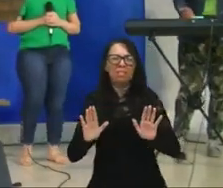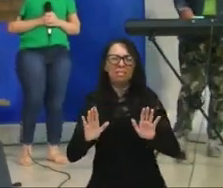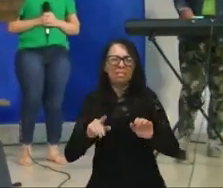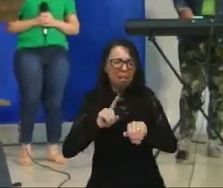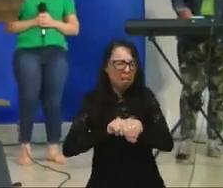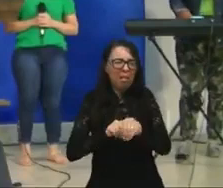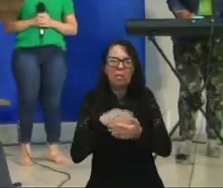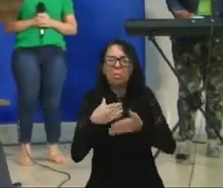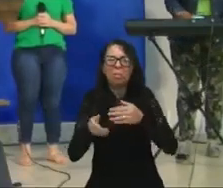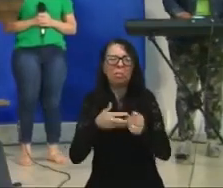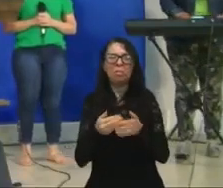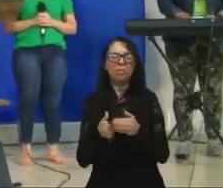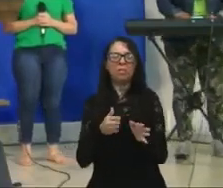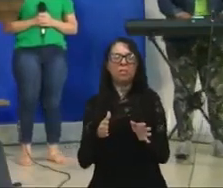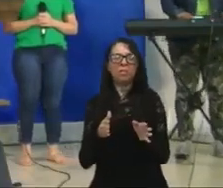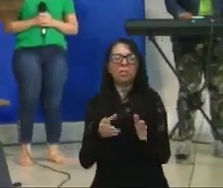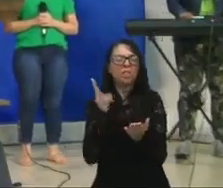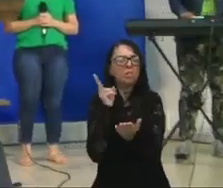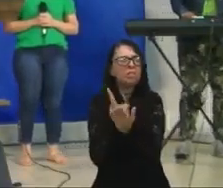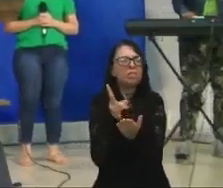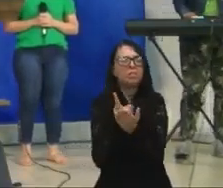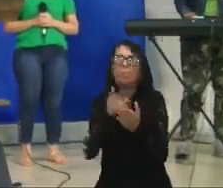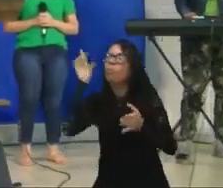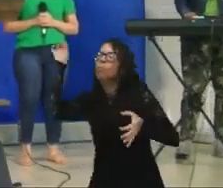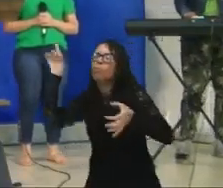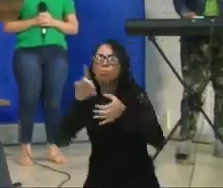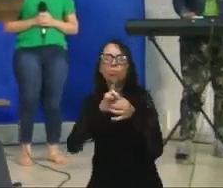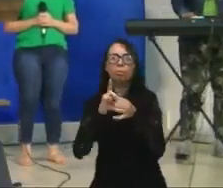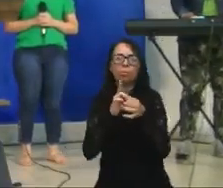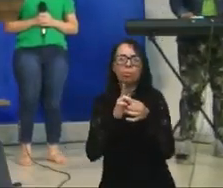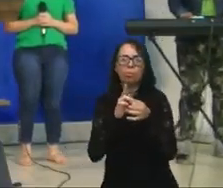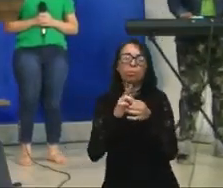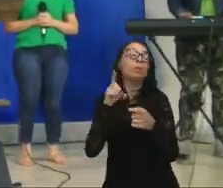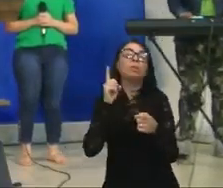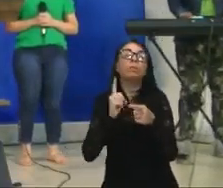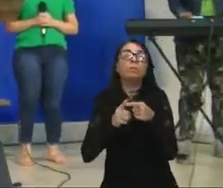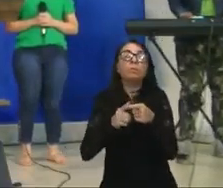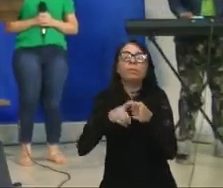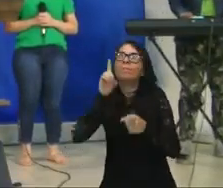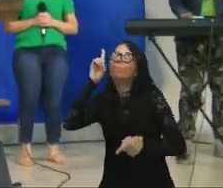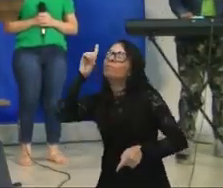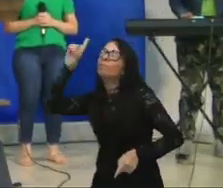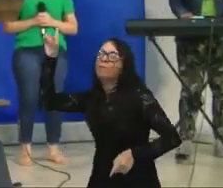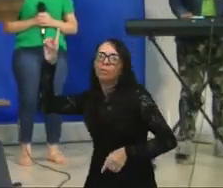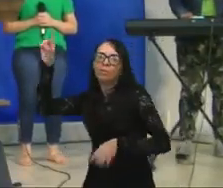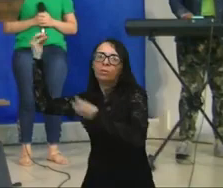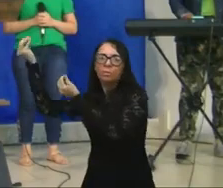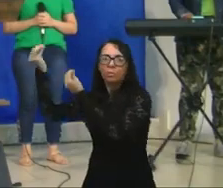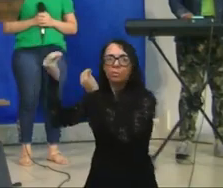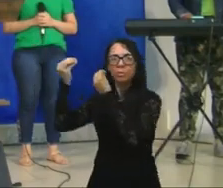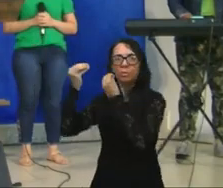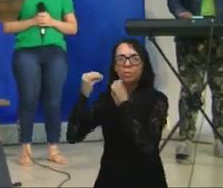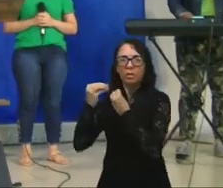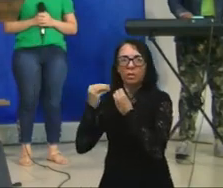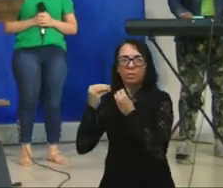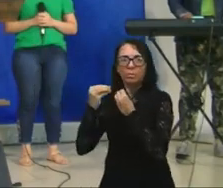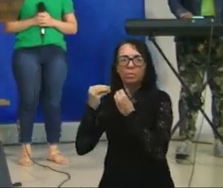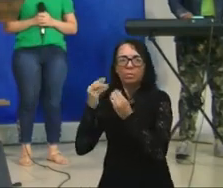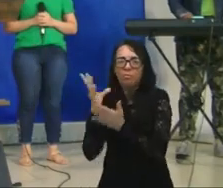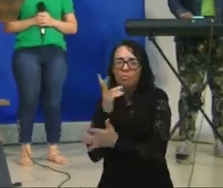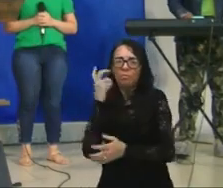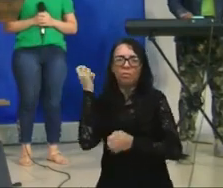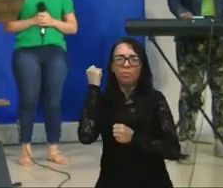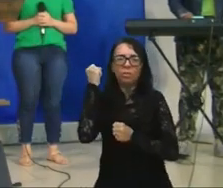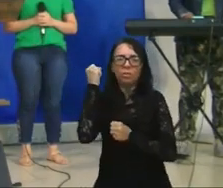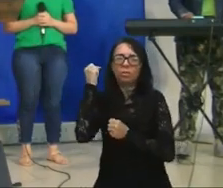quem nos fortalece, é quem nos dá vida, é quem nos sustenta. Que nós possamos nos alegrarmos na presença do nosso